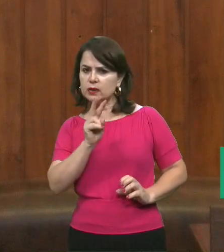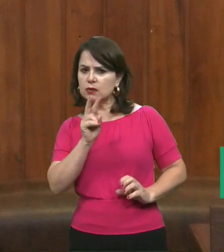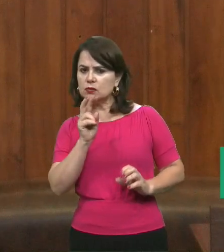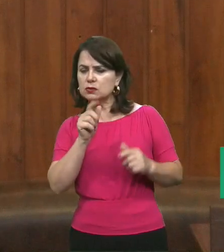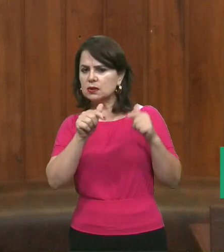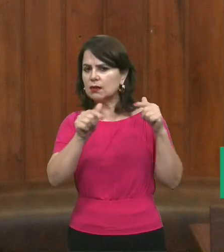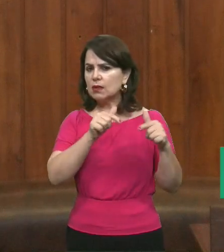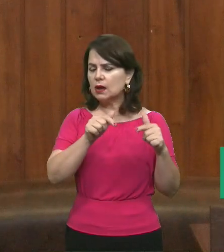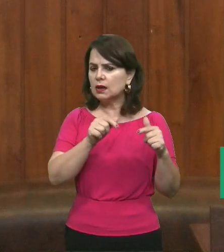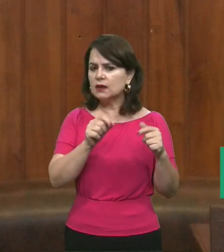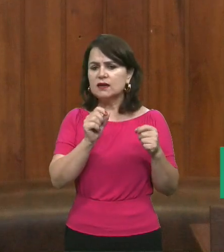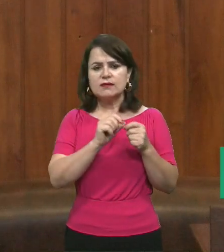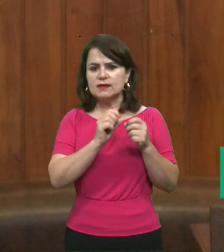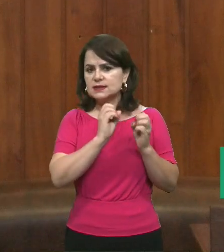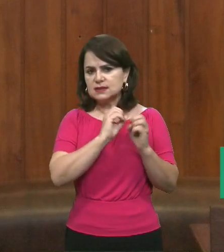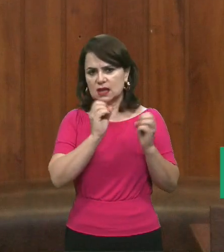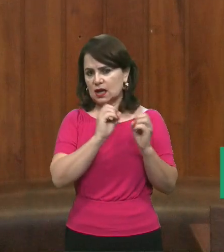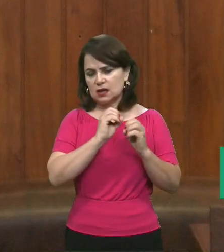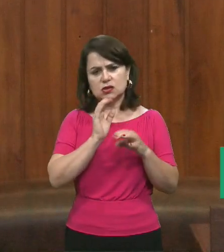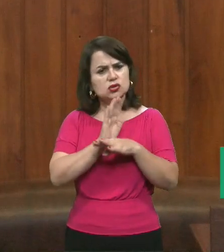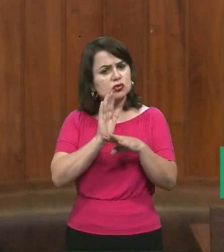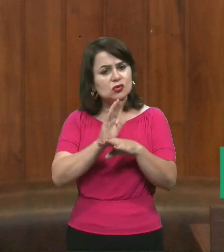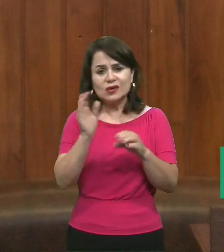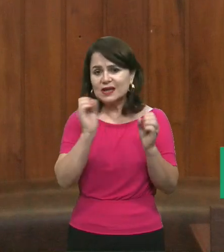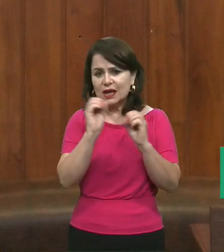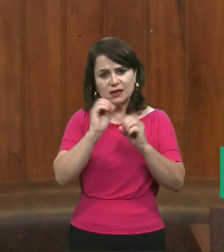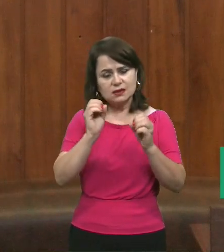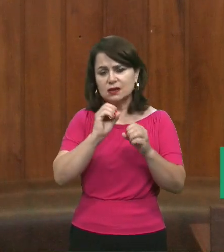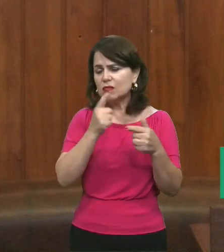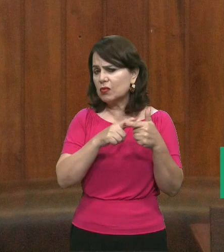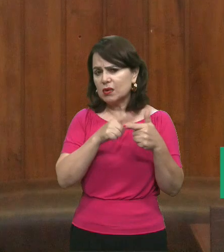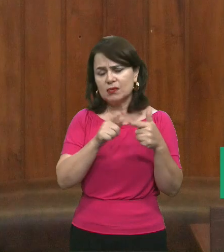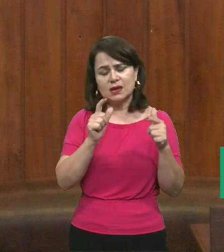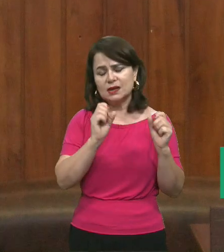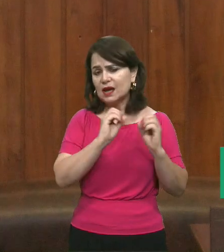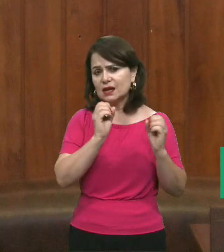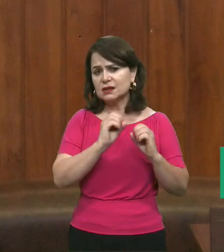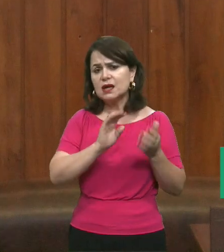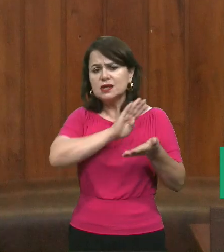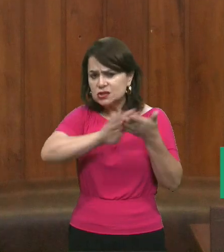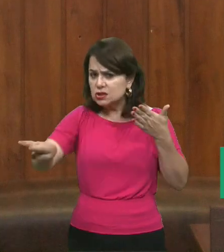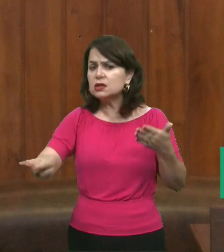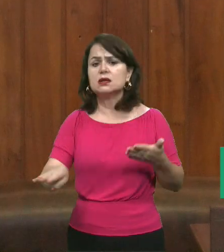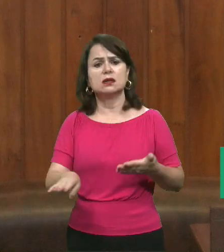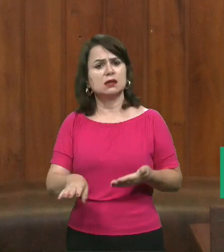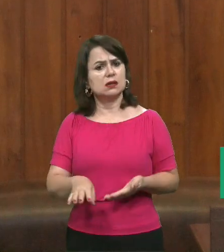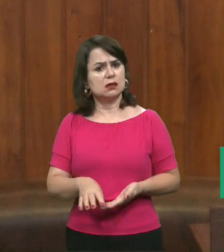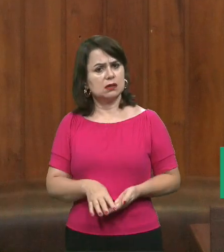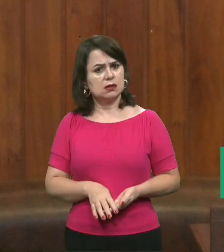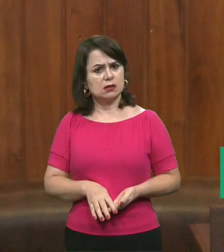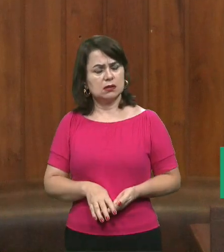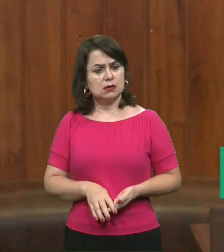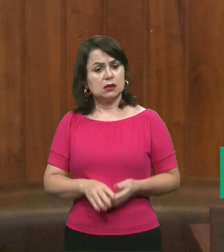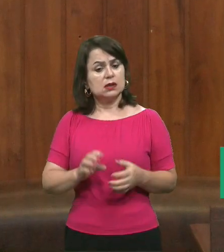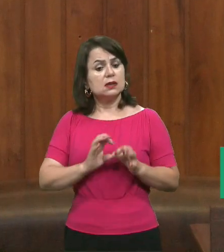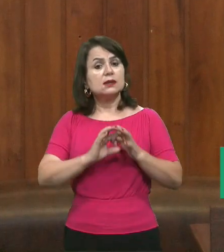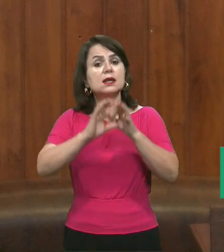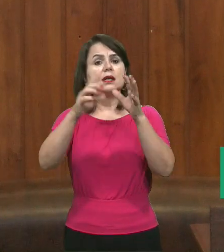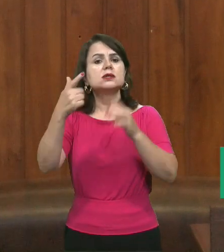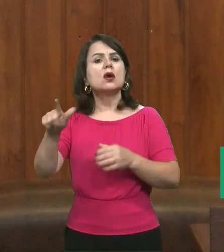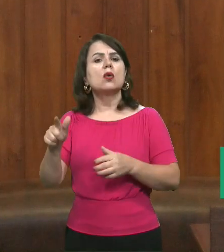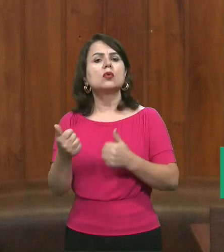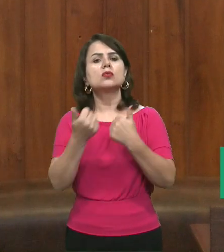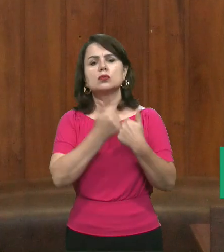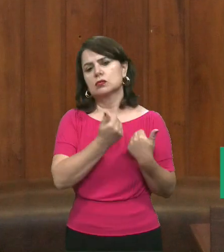3, 4, 5 mandatos e não fez nada pela cidade, não levantou uma bandeira para resolver os problemas, saque esse cara de fora, dê oportunidade para